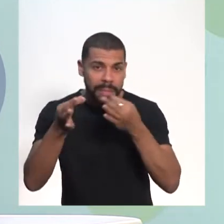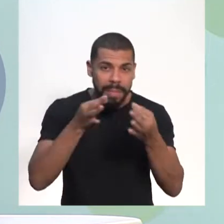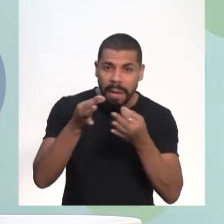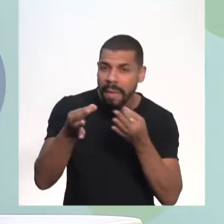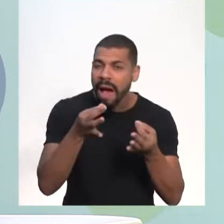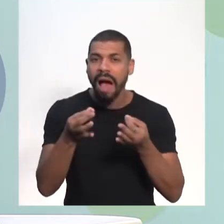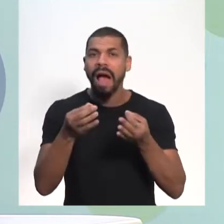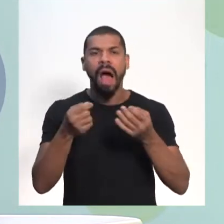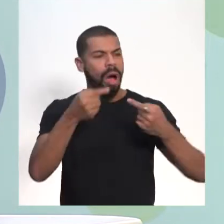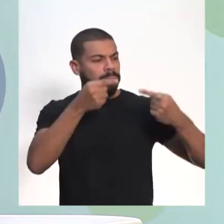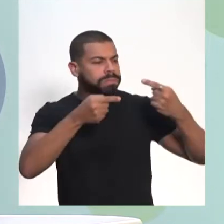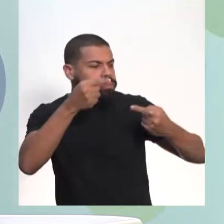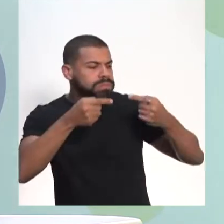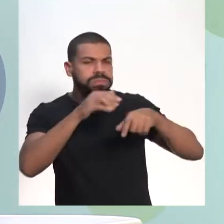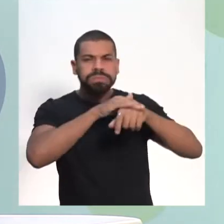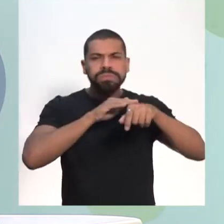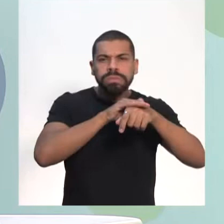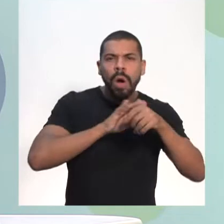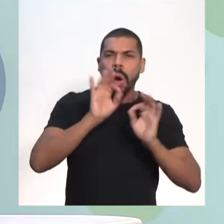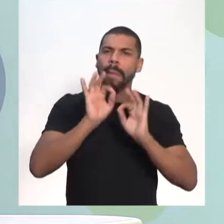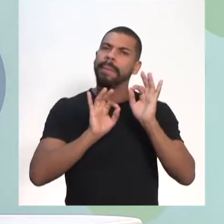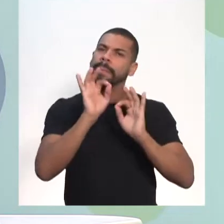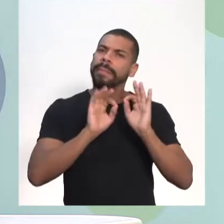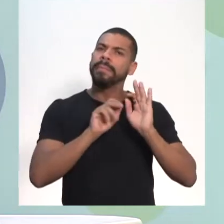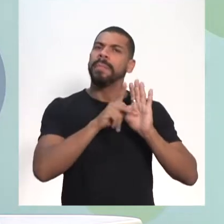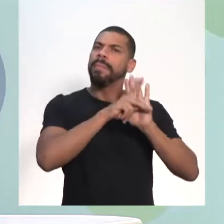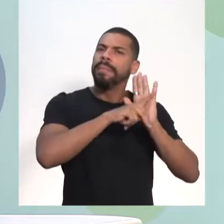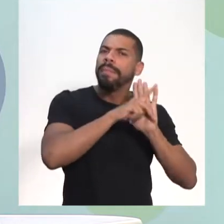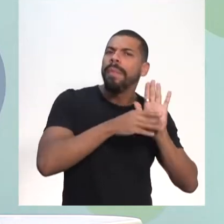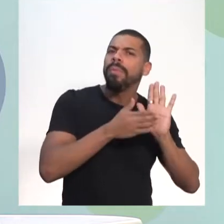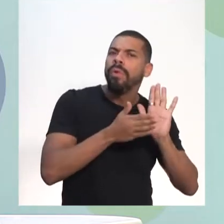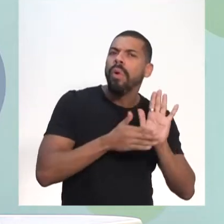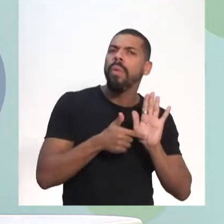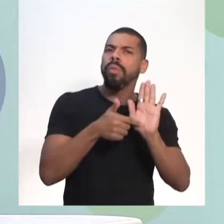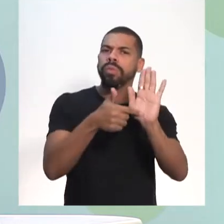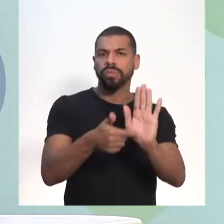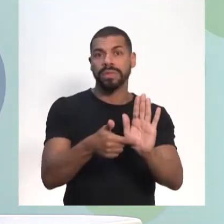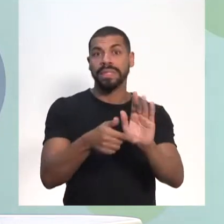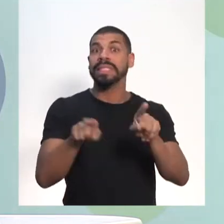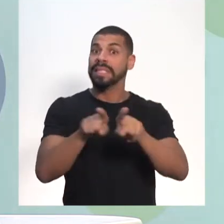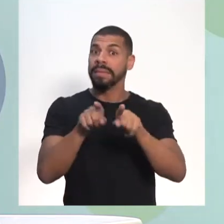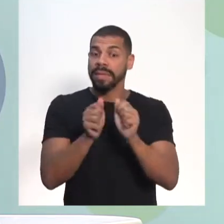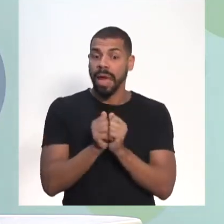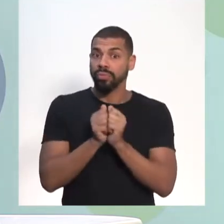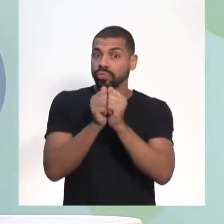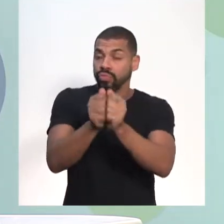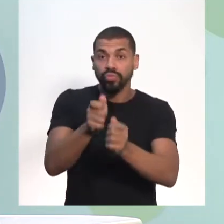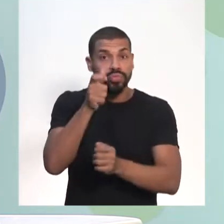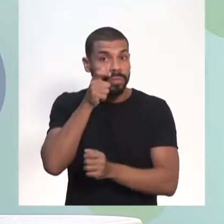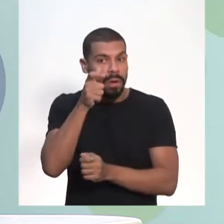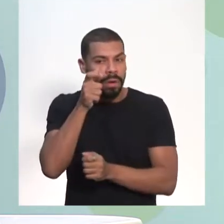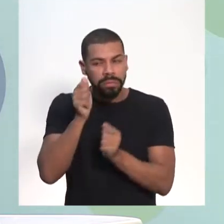que vocês organizem o planejamento de vocês, que vocês também acompanhem as aulas que estão sendo ministradas